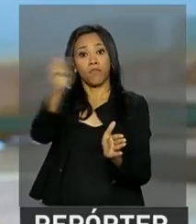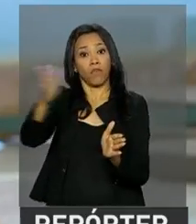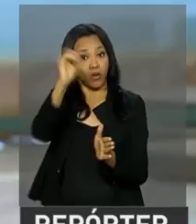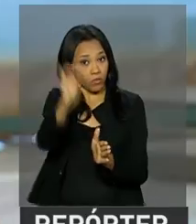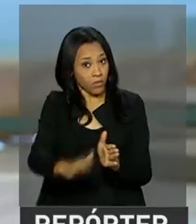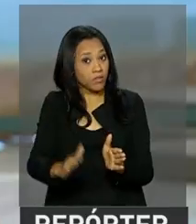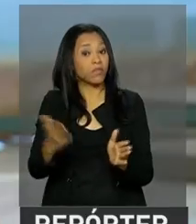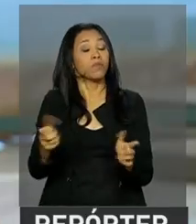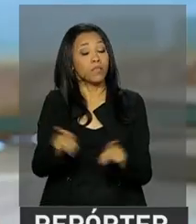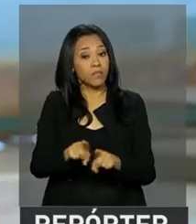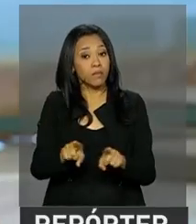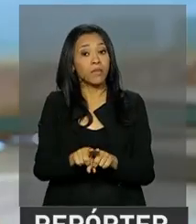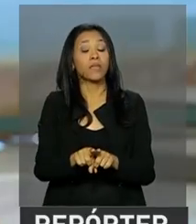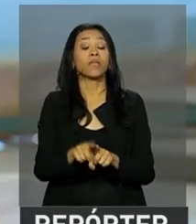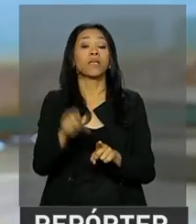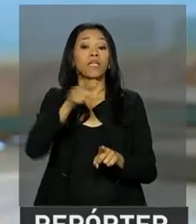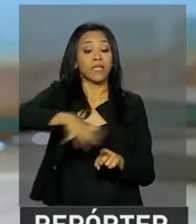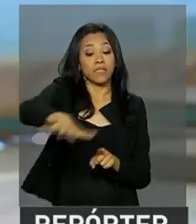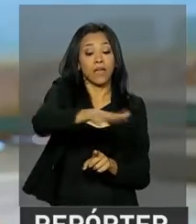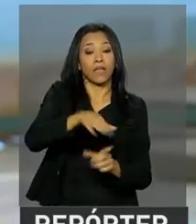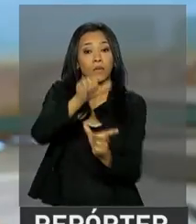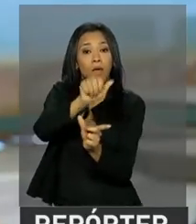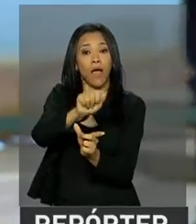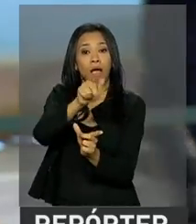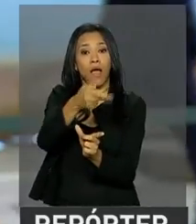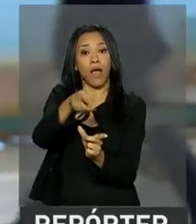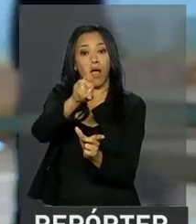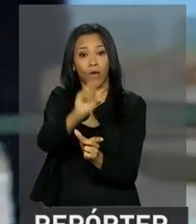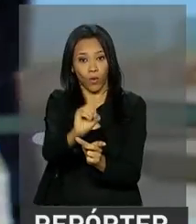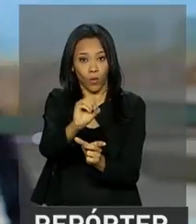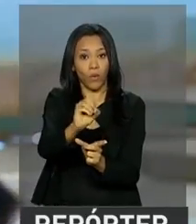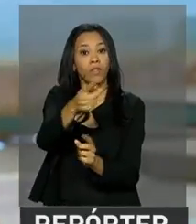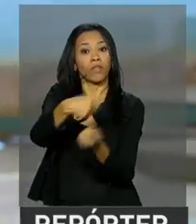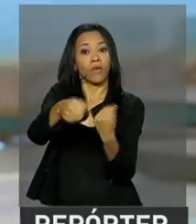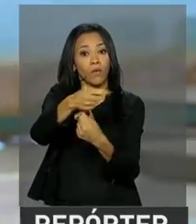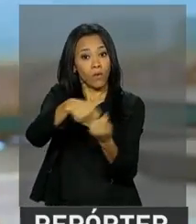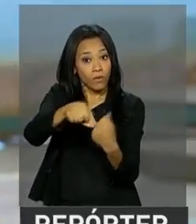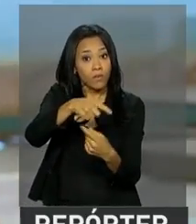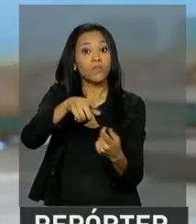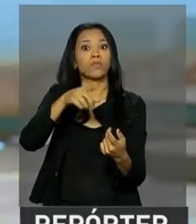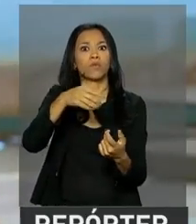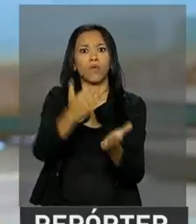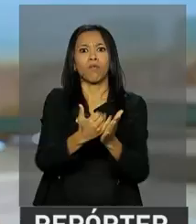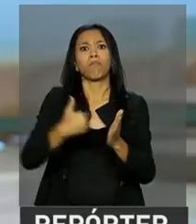do país. O agronegócio também foi o responsável por gerar mais de